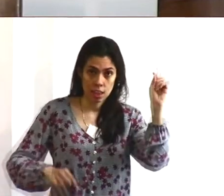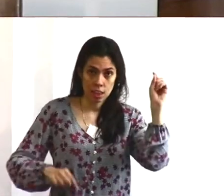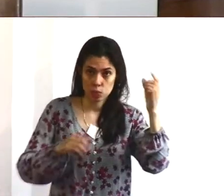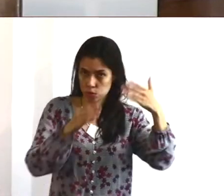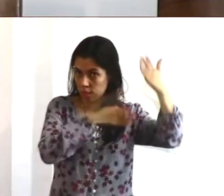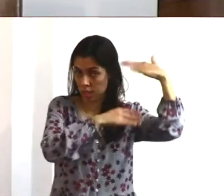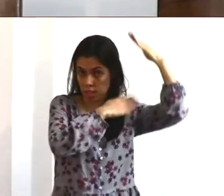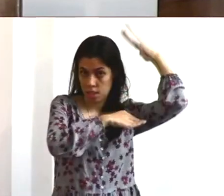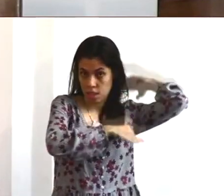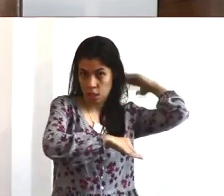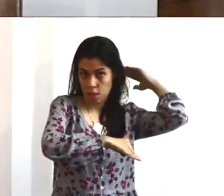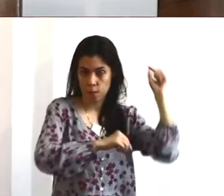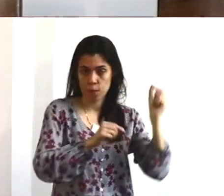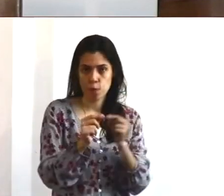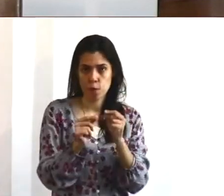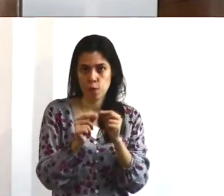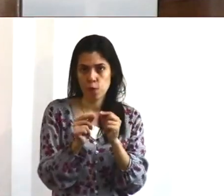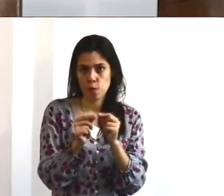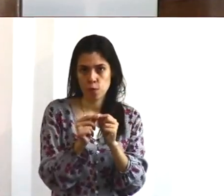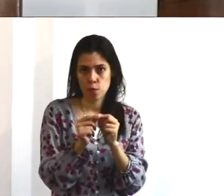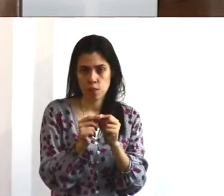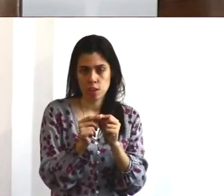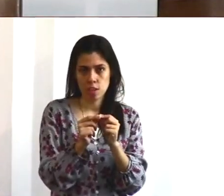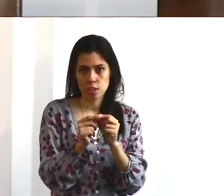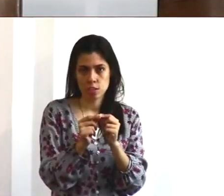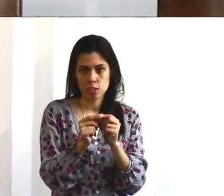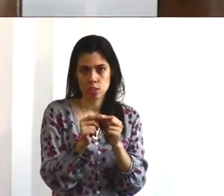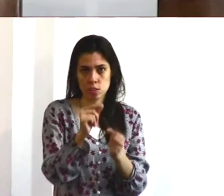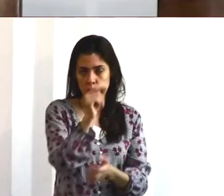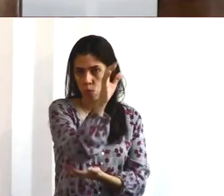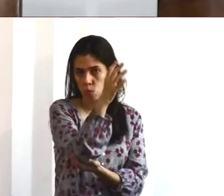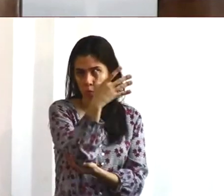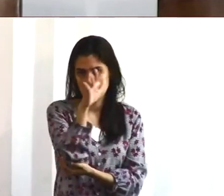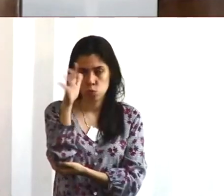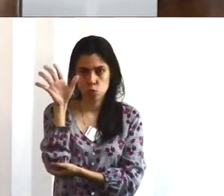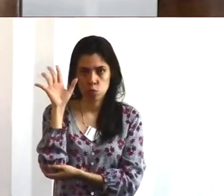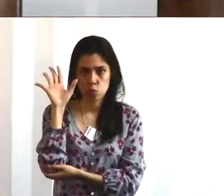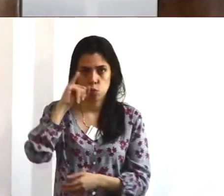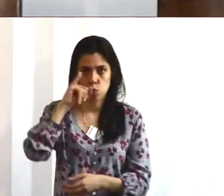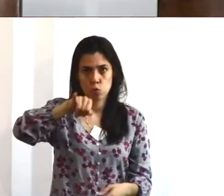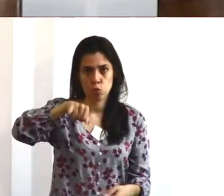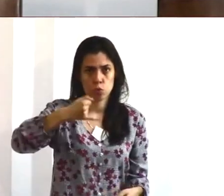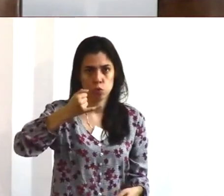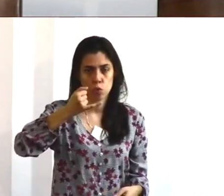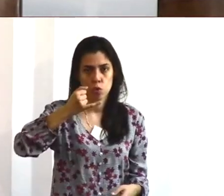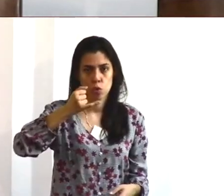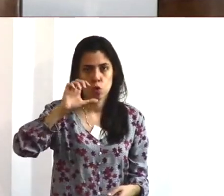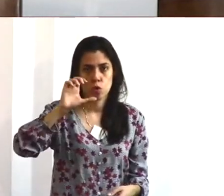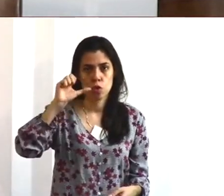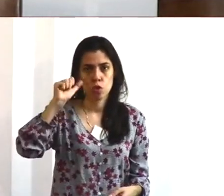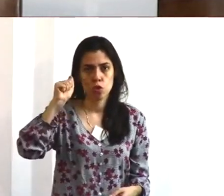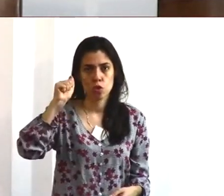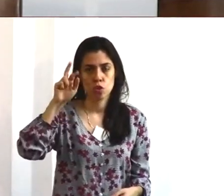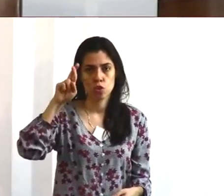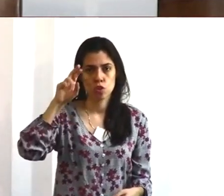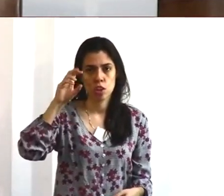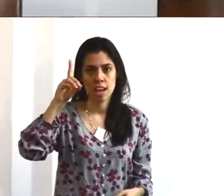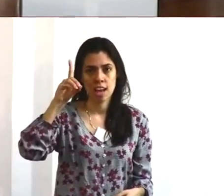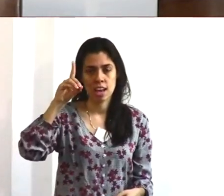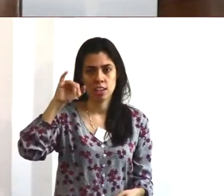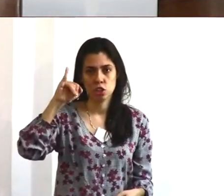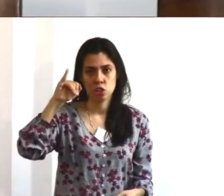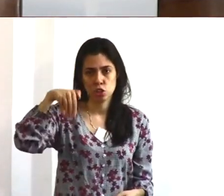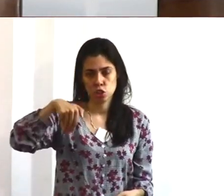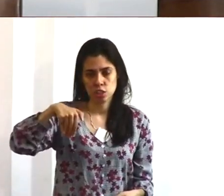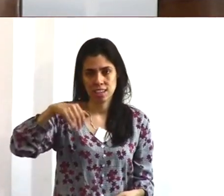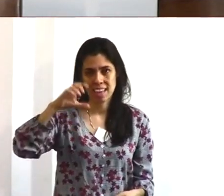Éden. E a localização do Jardim do Éden se dá com um rio que corta o meio do jardim. Então existe um rio